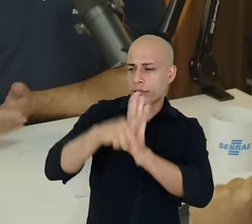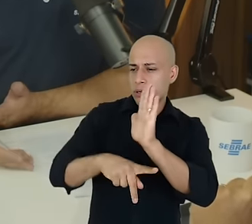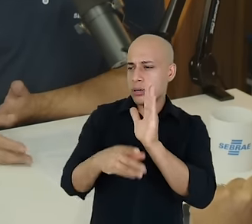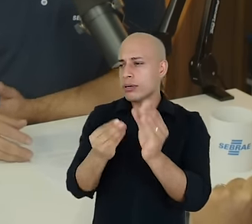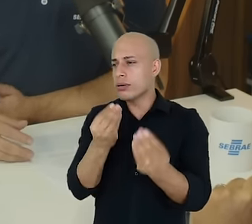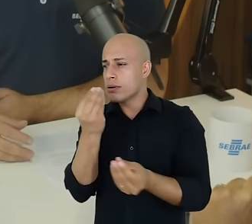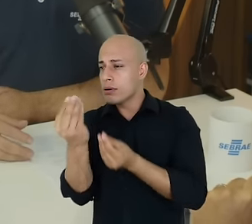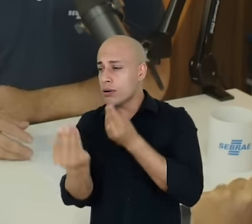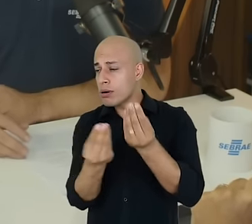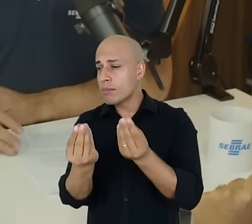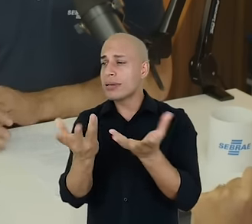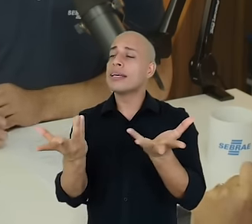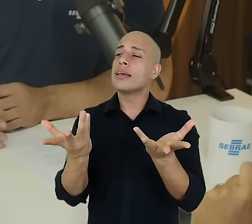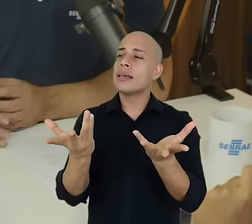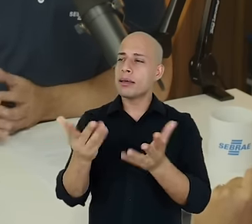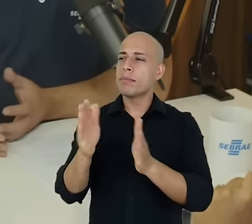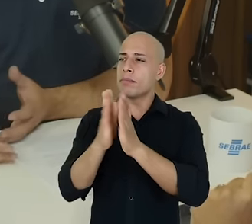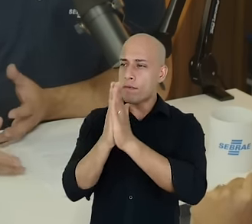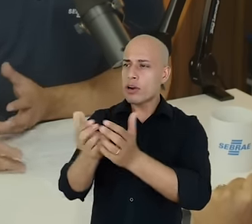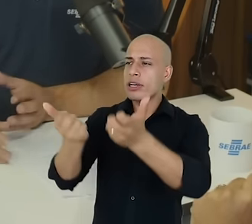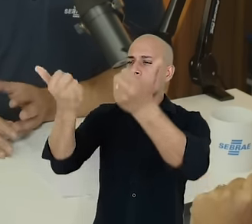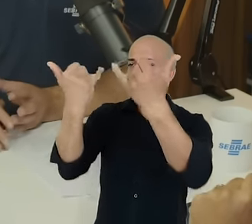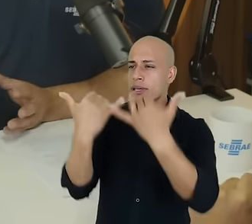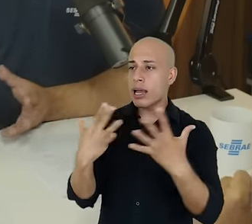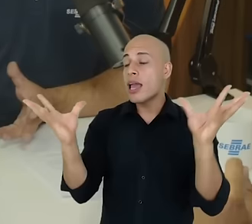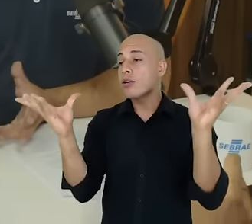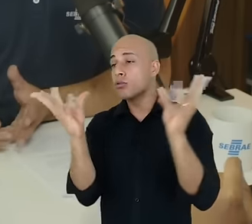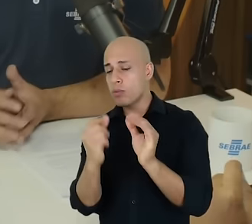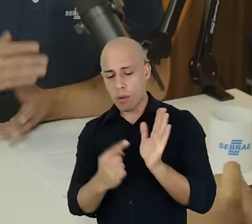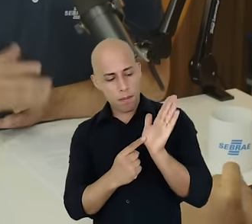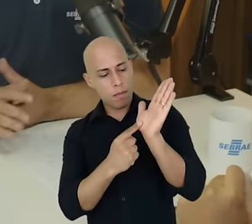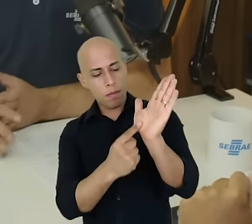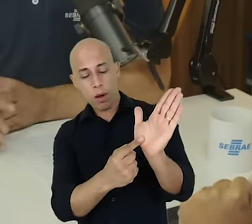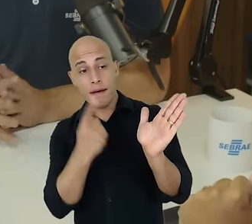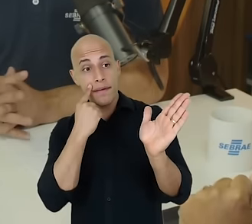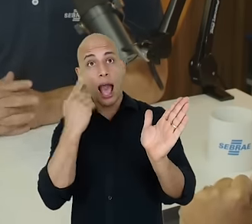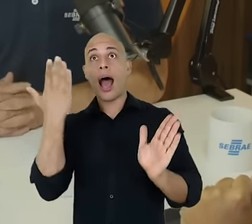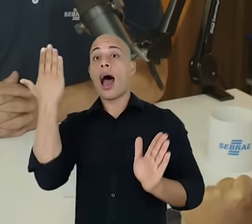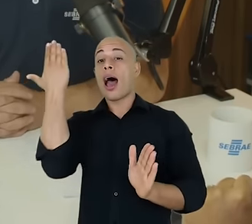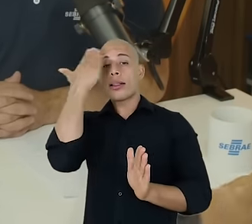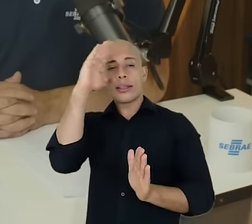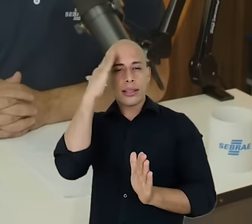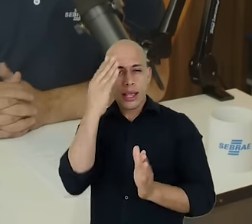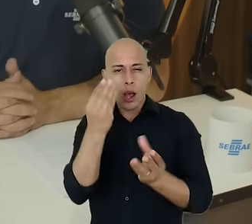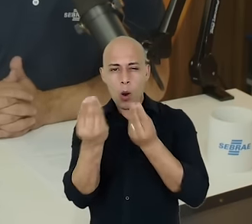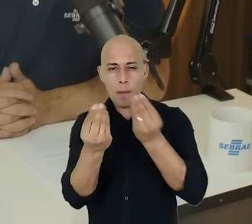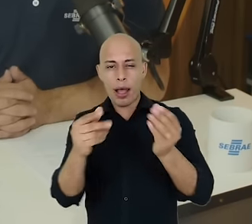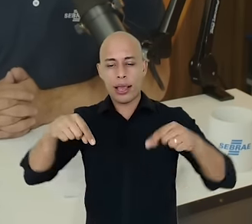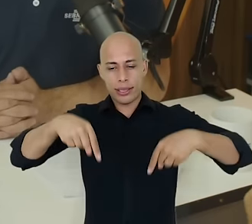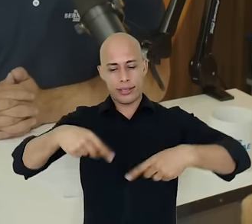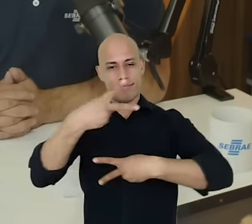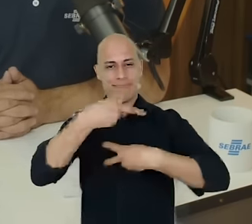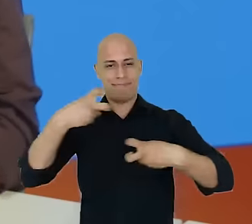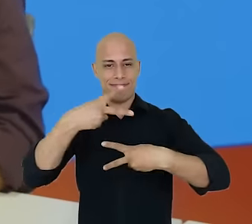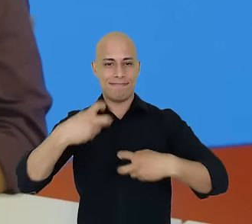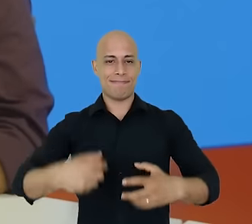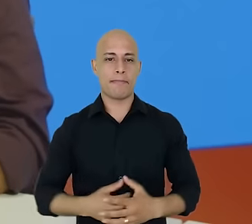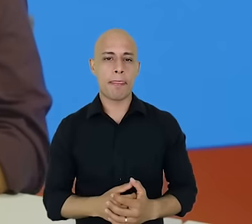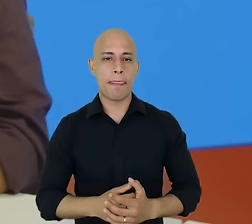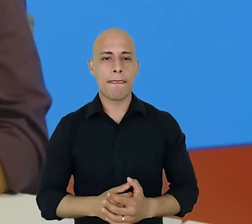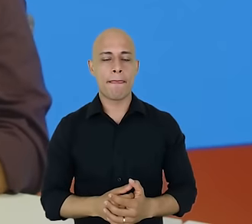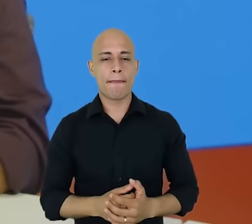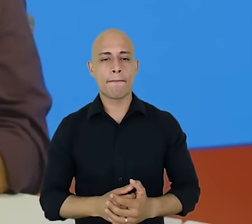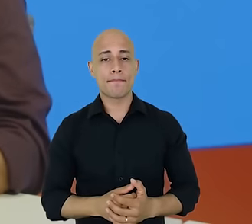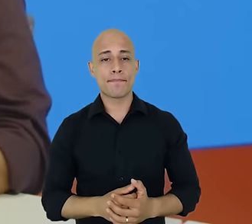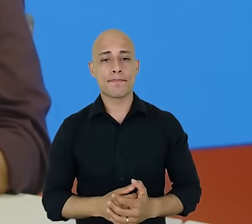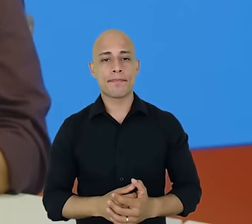como é que funciona o programa Faz um resumo pra gente mostra pra gente pra gente entender um pouco sobre o programa do sebrai tá eh